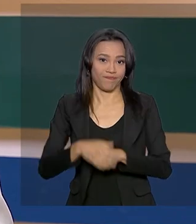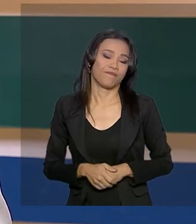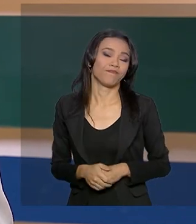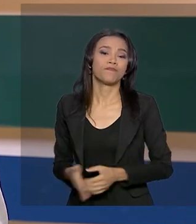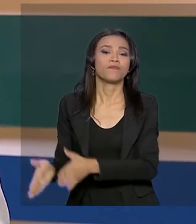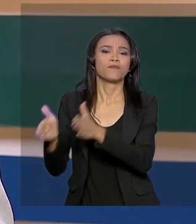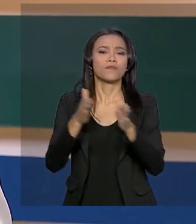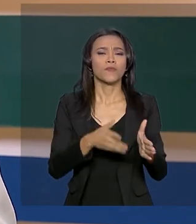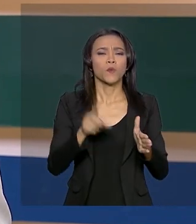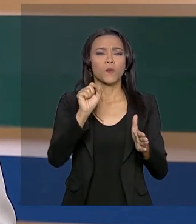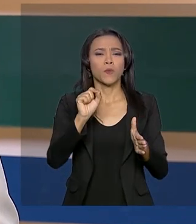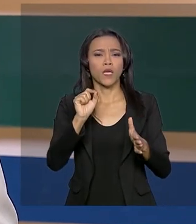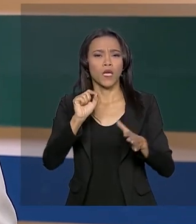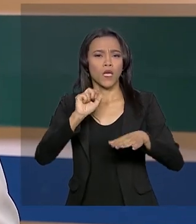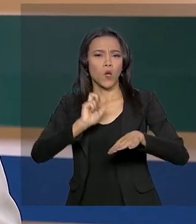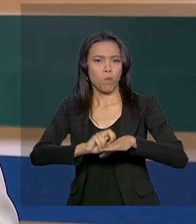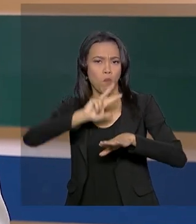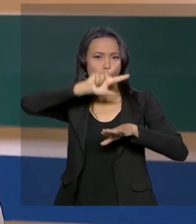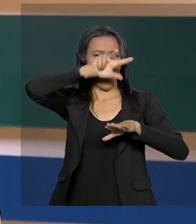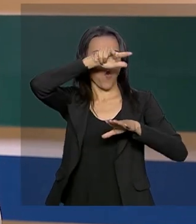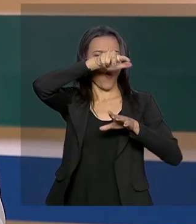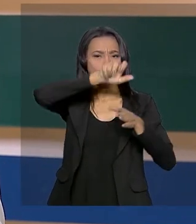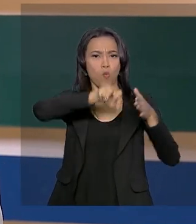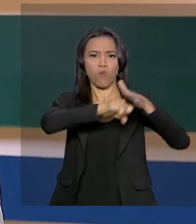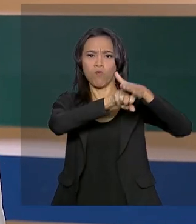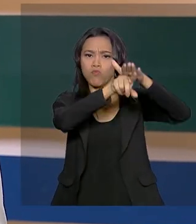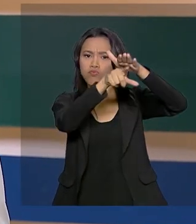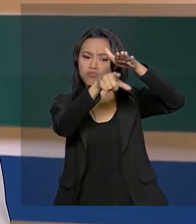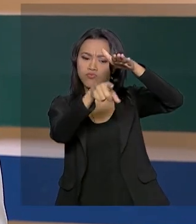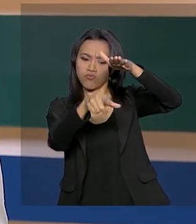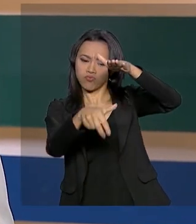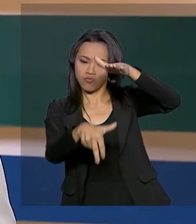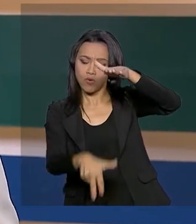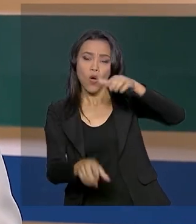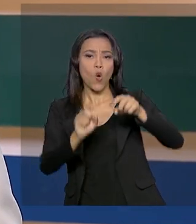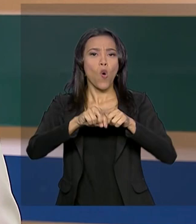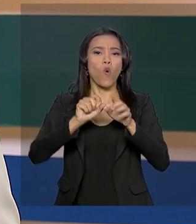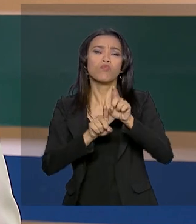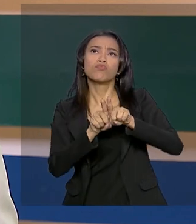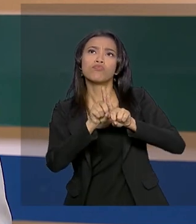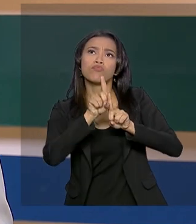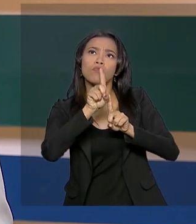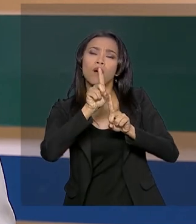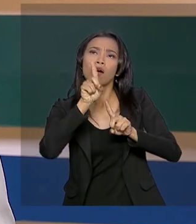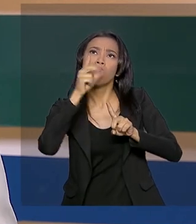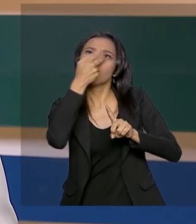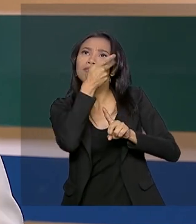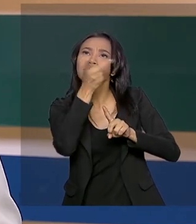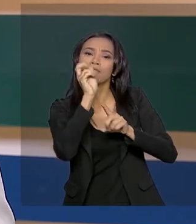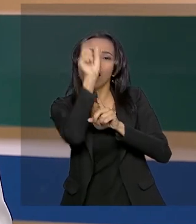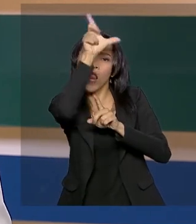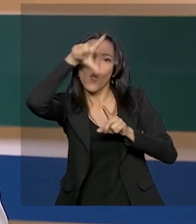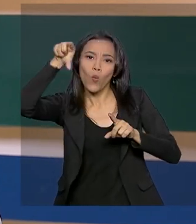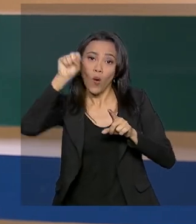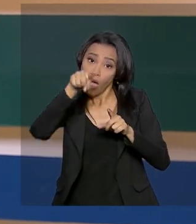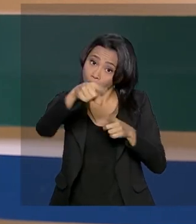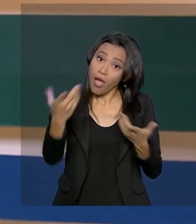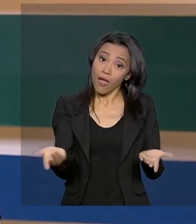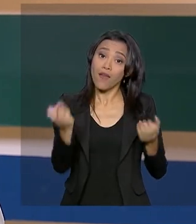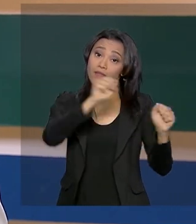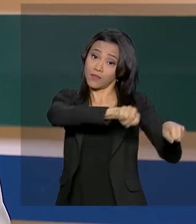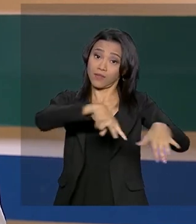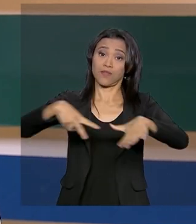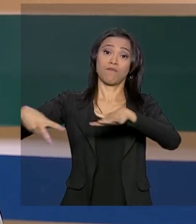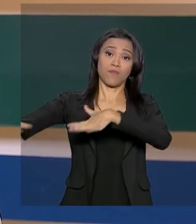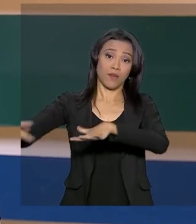simularam pula de paraquedas ou uma visita lua essas são algumas das muitas atrações que os visitantes da semana nacional